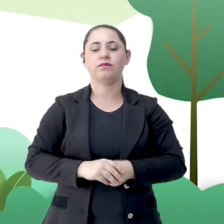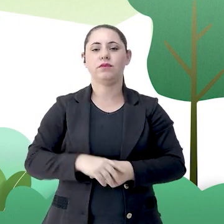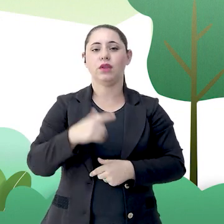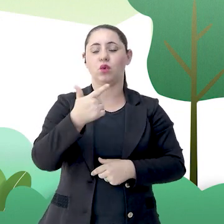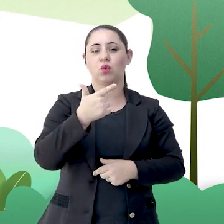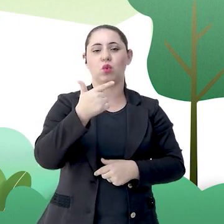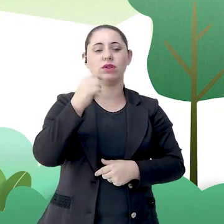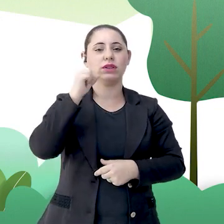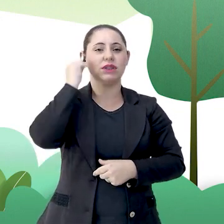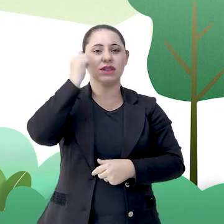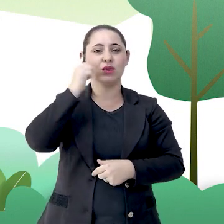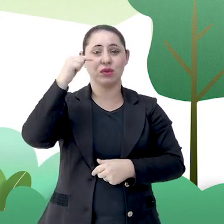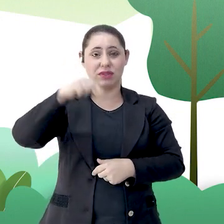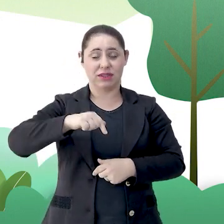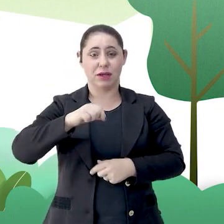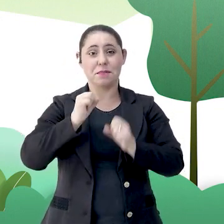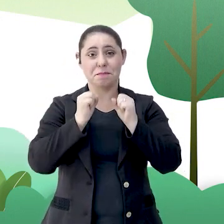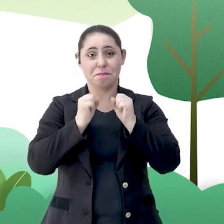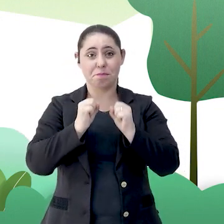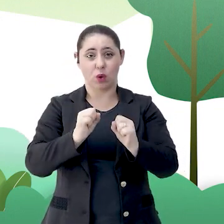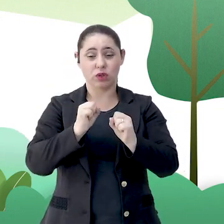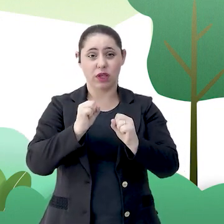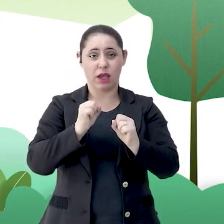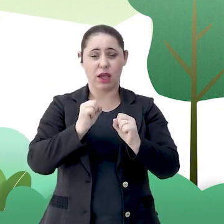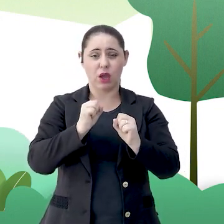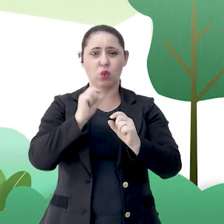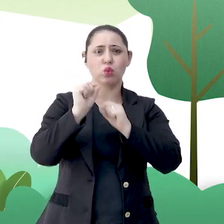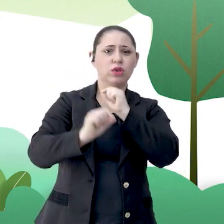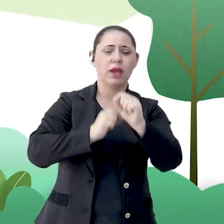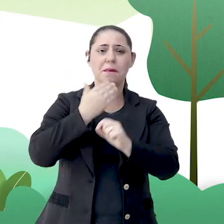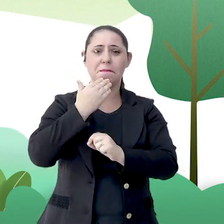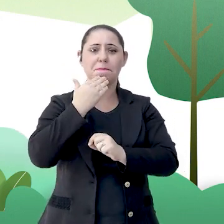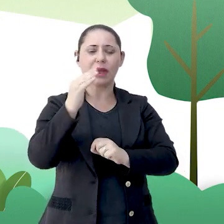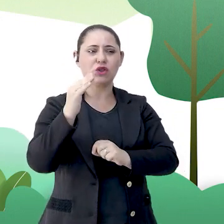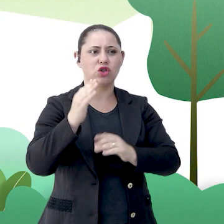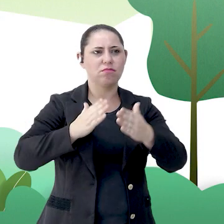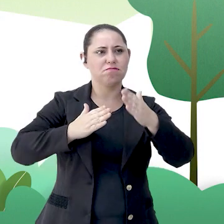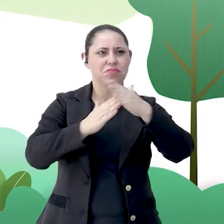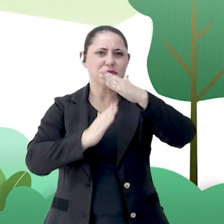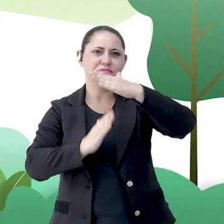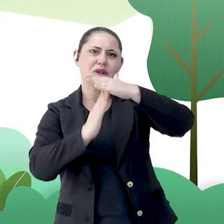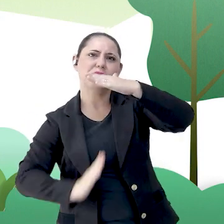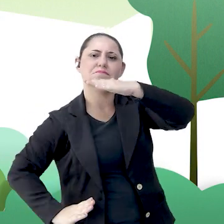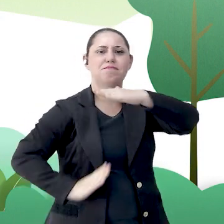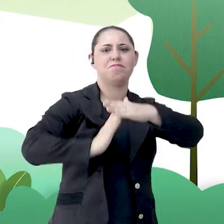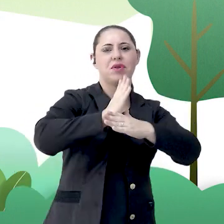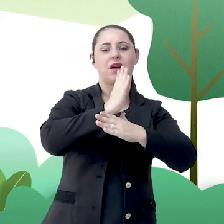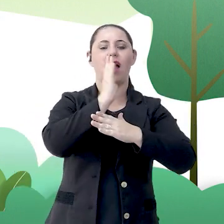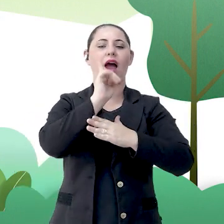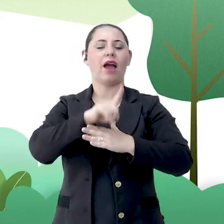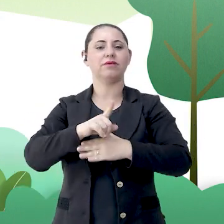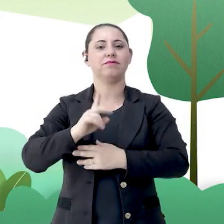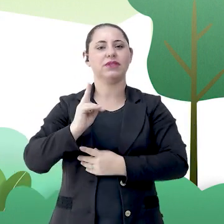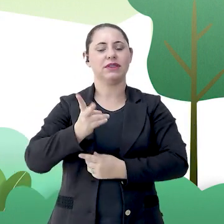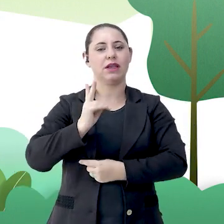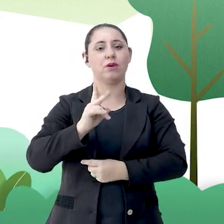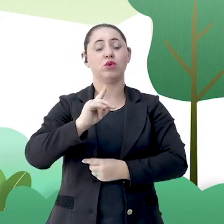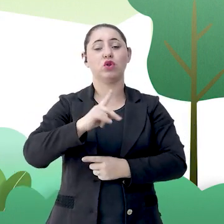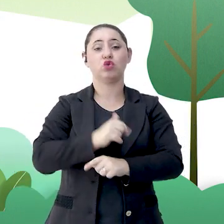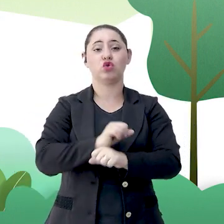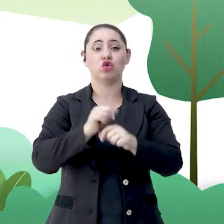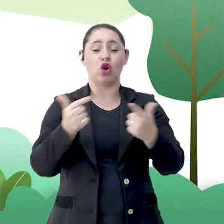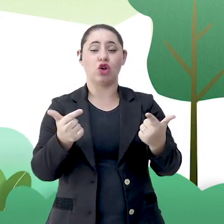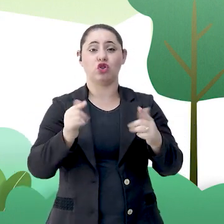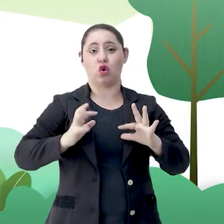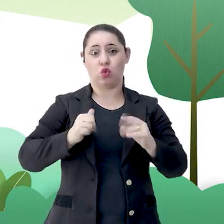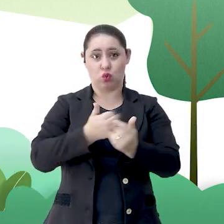comigo para a gente poder bater recordes atrás de recordes na liberação de recursos. De tal sorte que eu desejo a